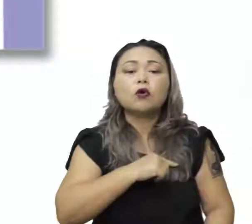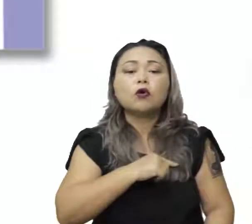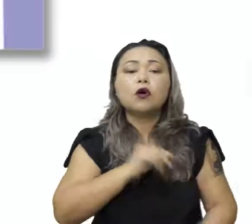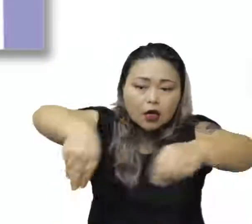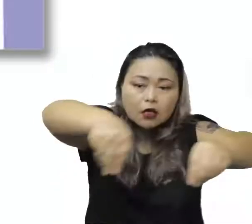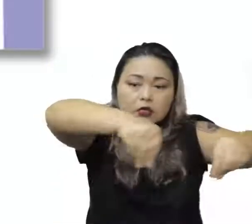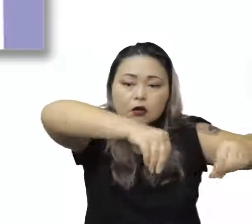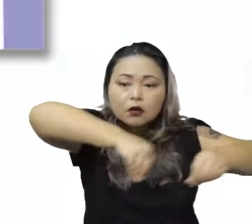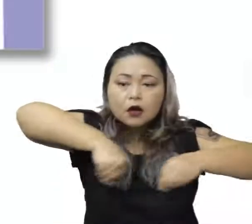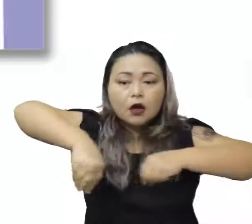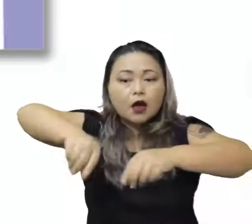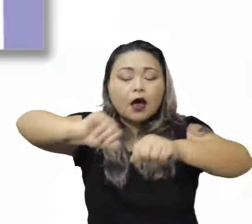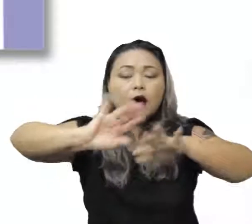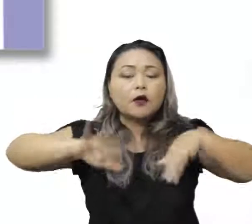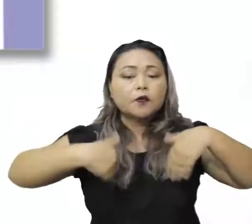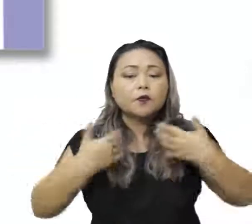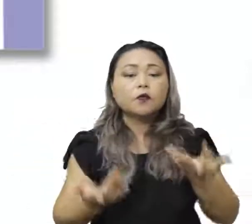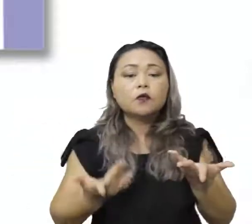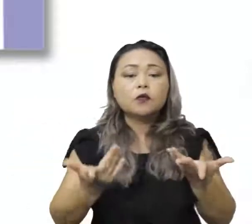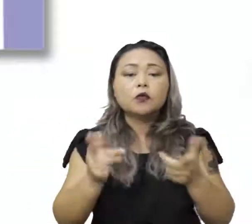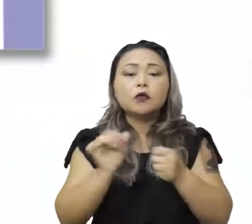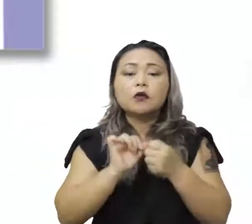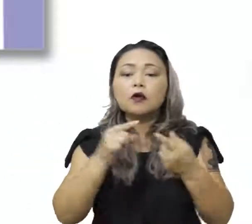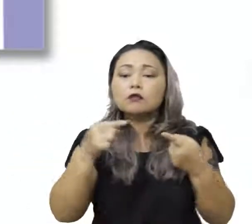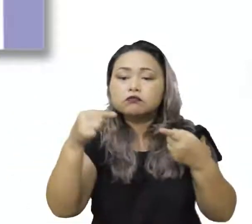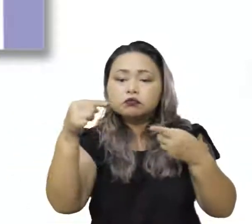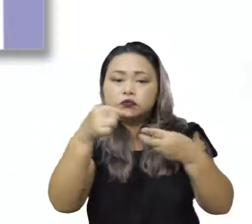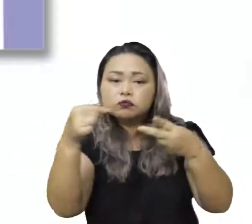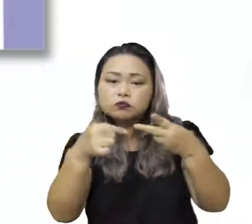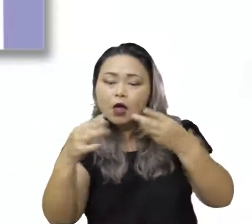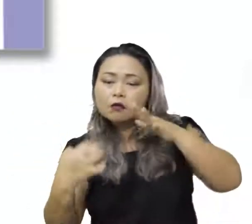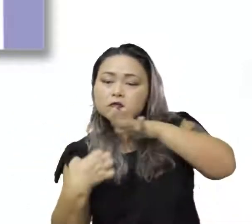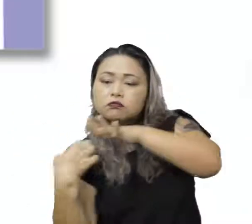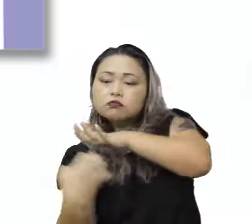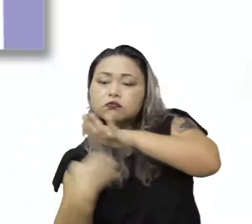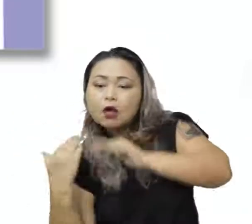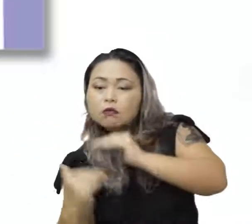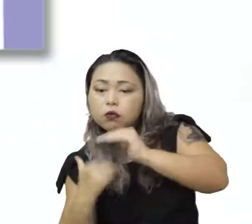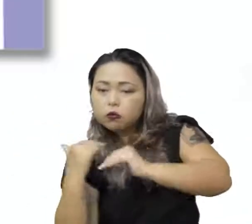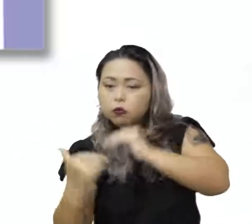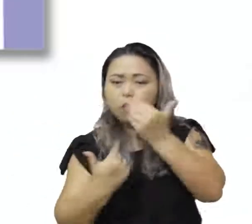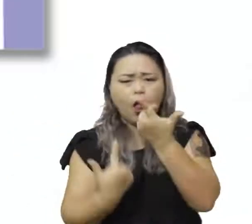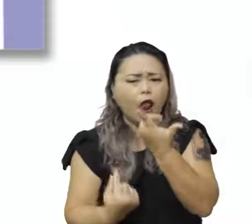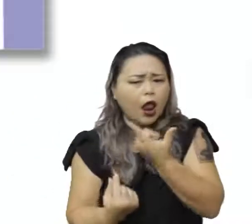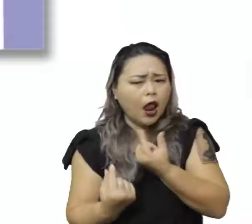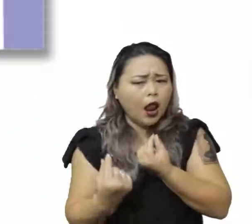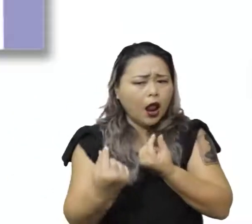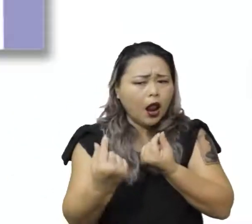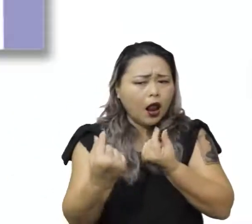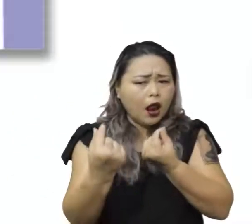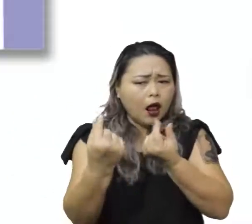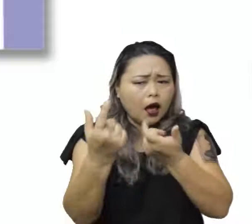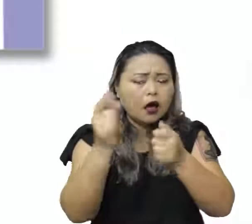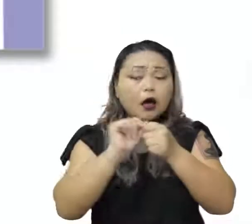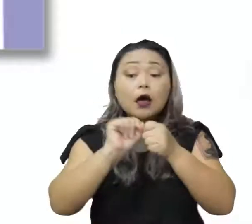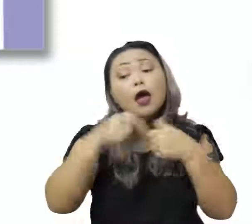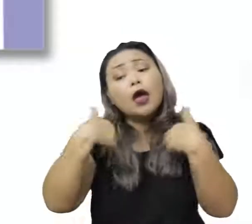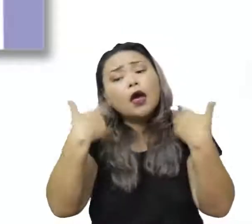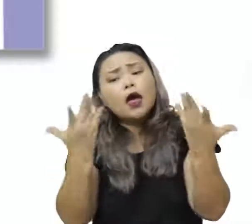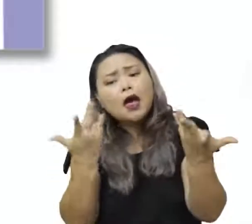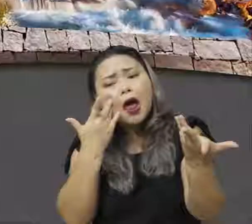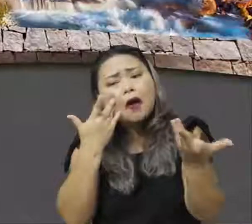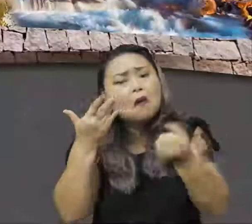territorial, os fatores de industrialização e a ascensão econômica. Claro que nós iremos ter